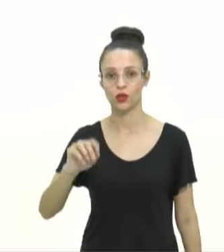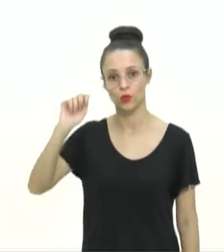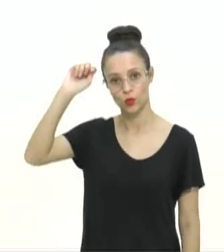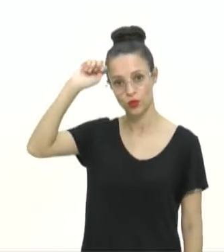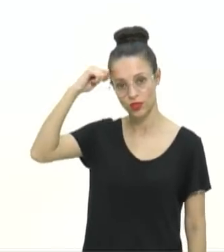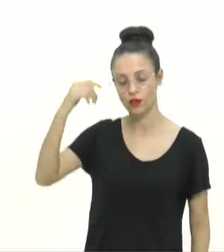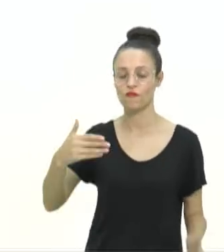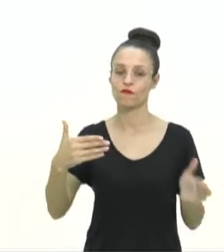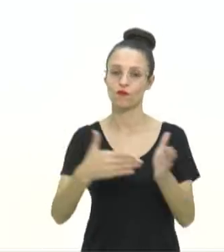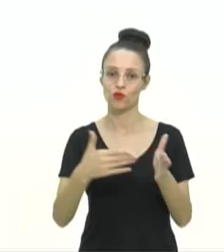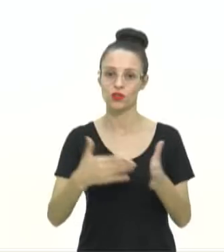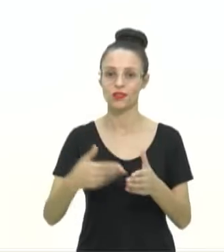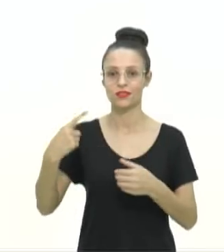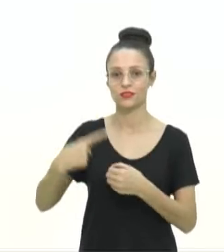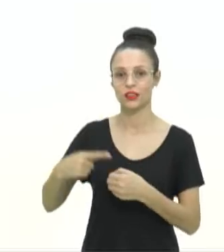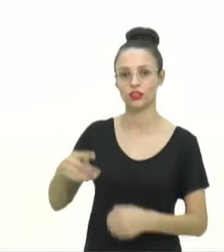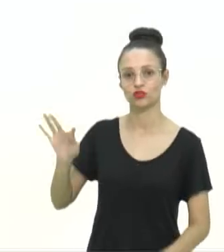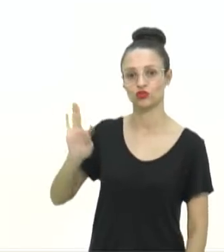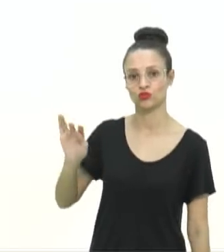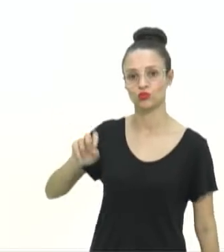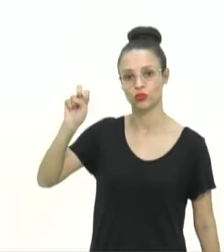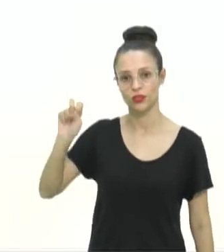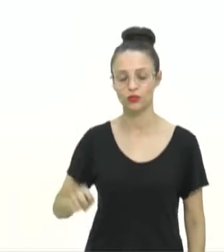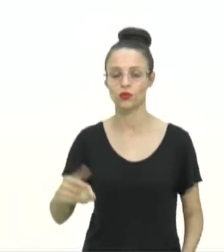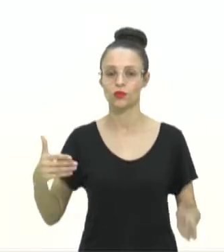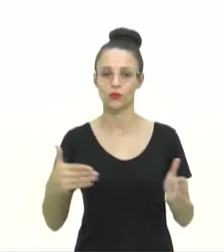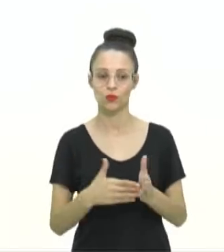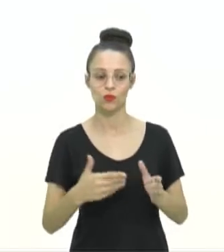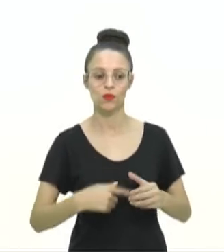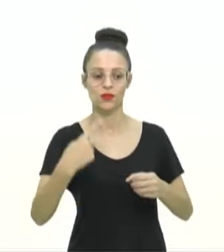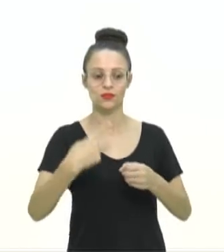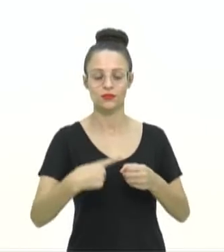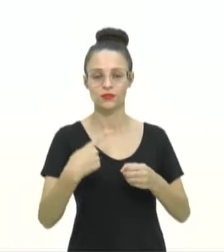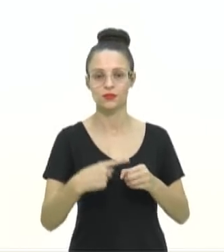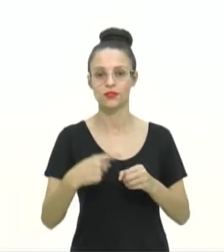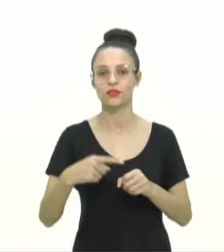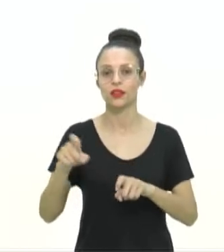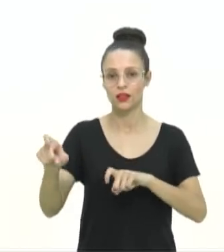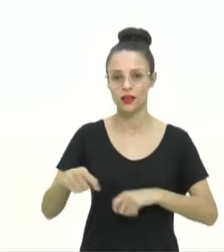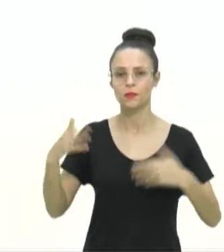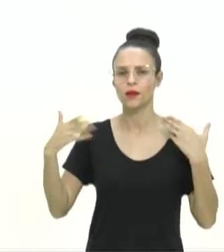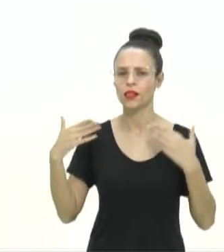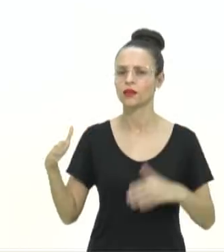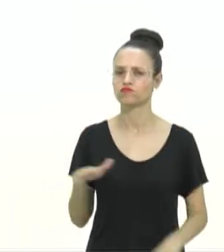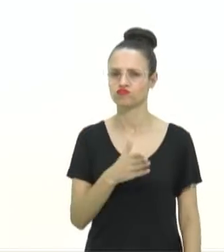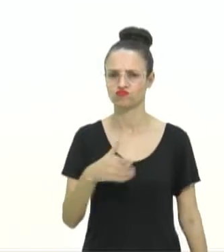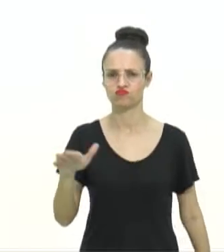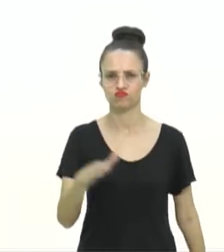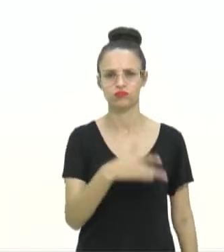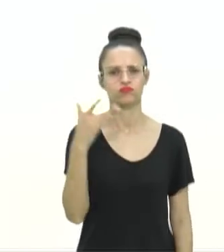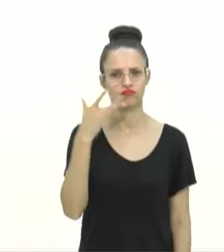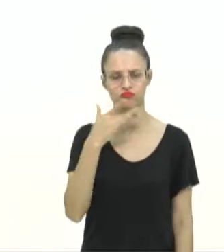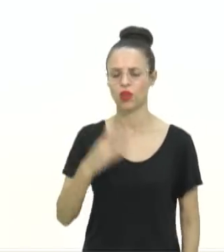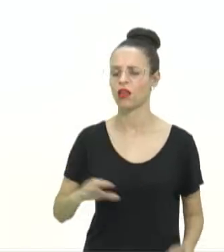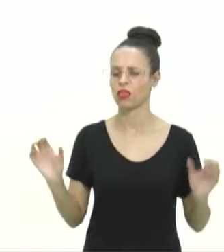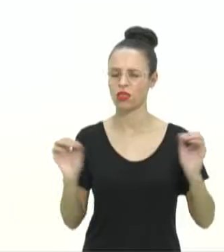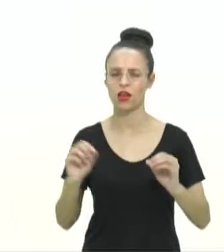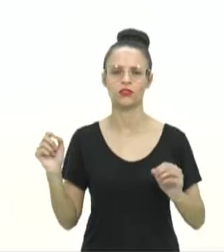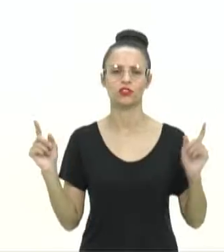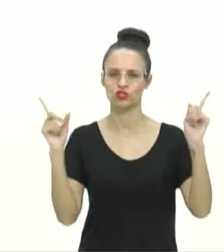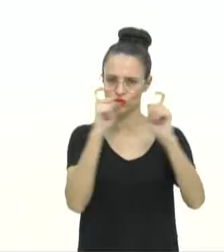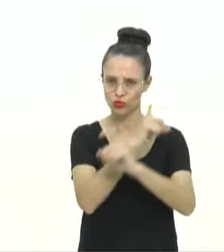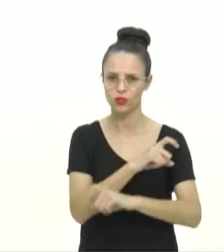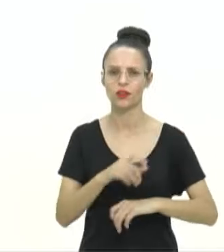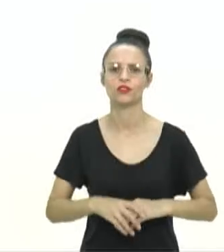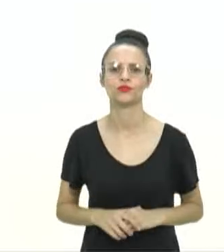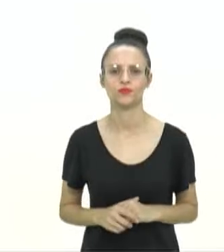de Tijucas do Sul com a cidade de Campo Alegre. Trajeto gostoso, sem grandes dificuldades e com muitas